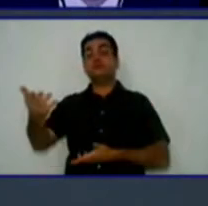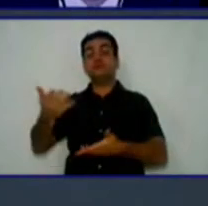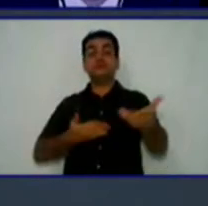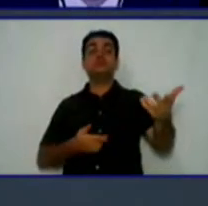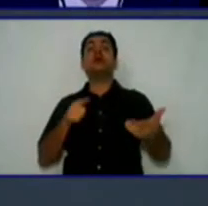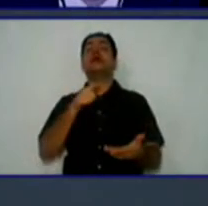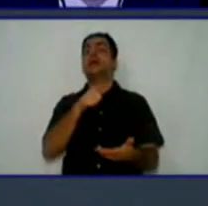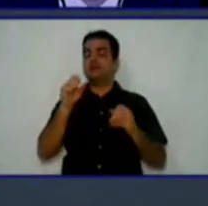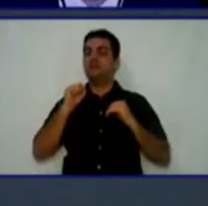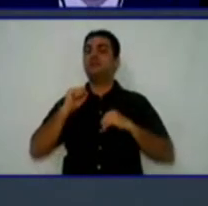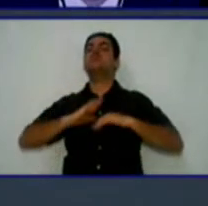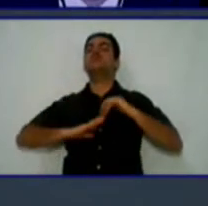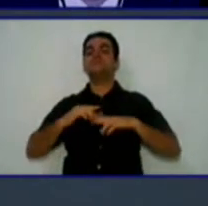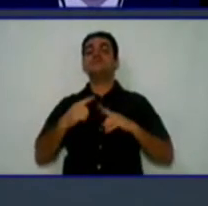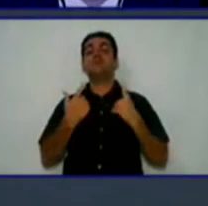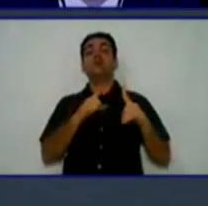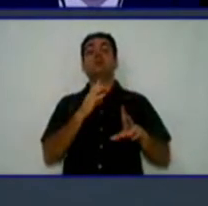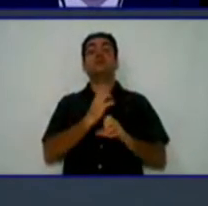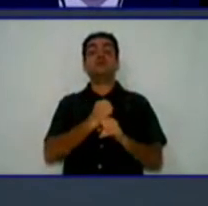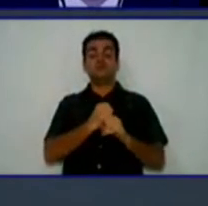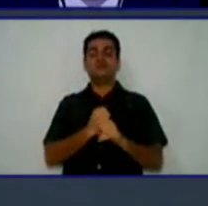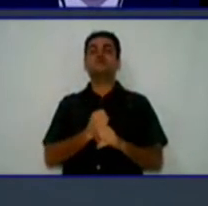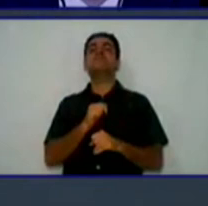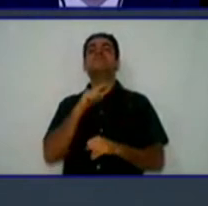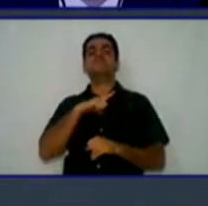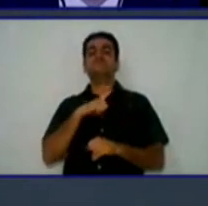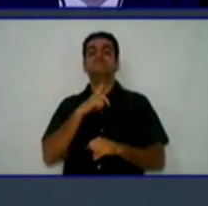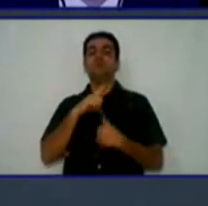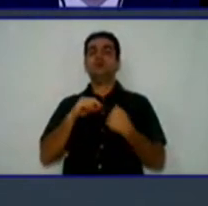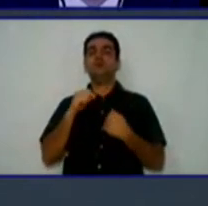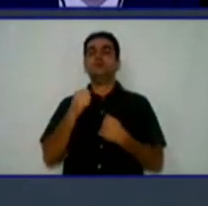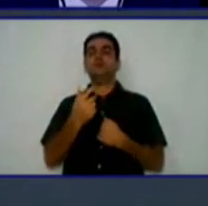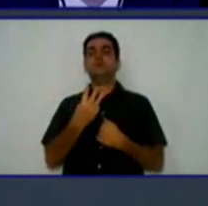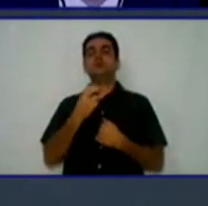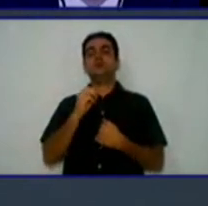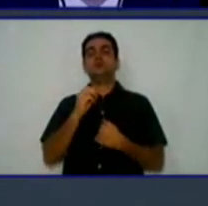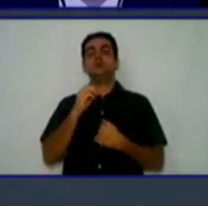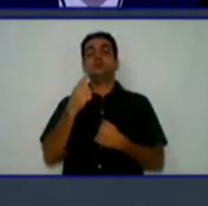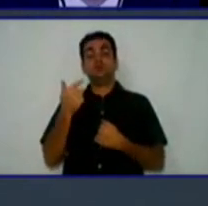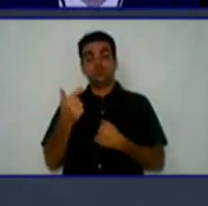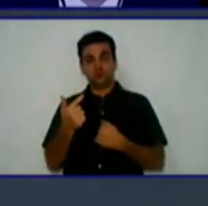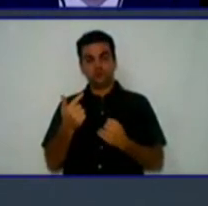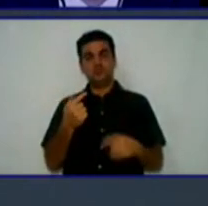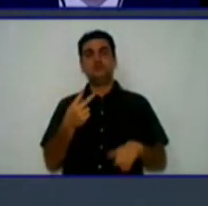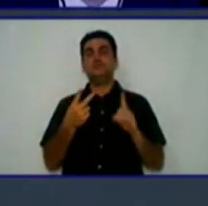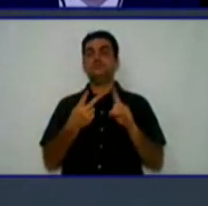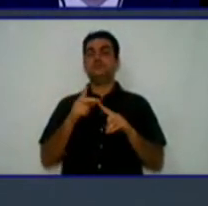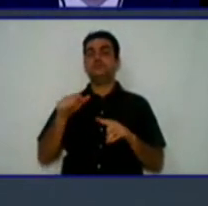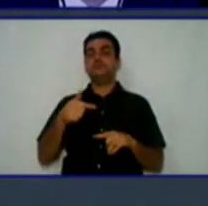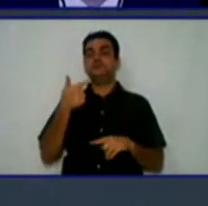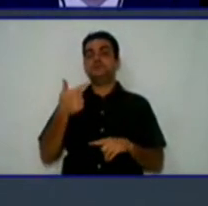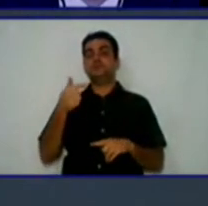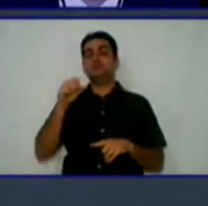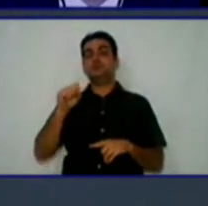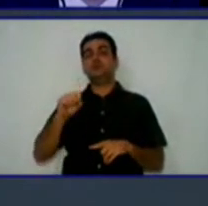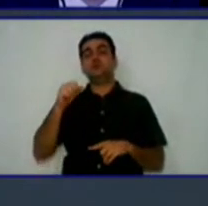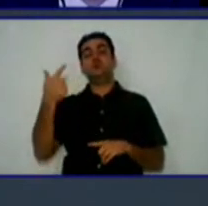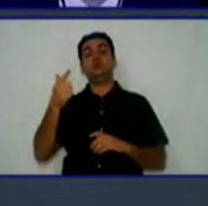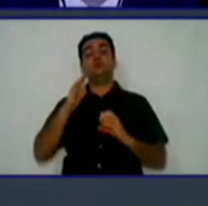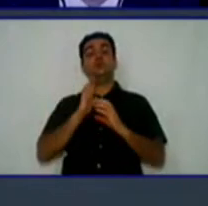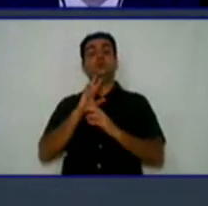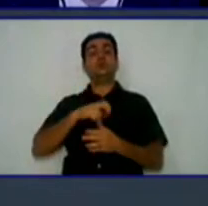possível prática de crimes capitulados nos artigos 312 e 288 do Código Penal